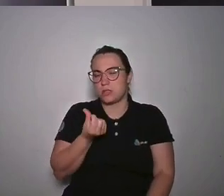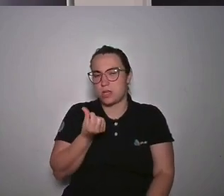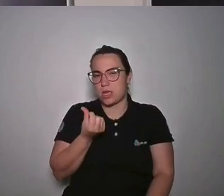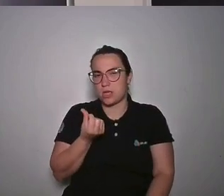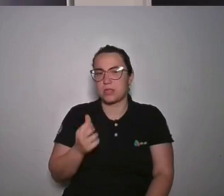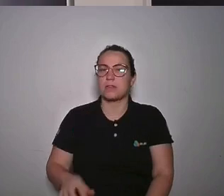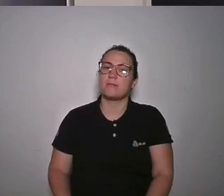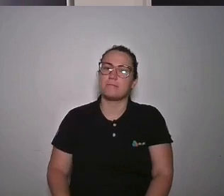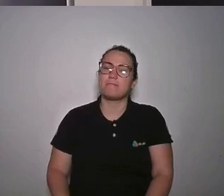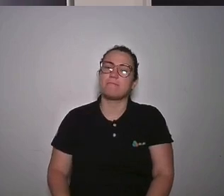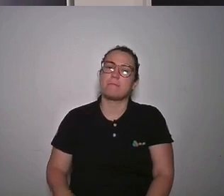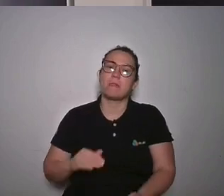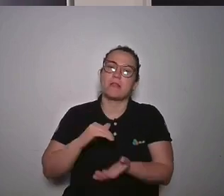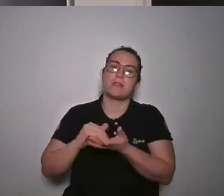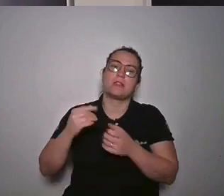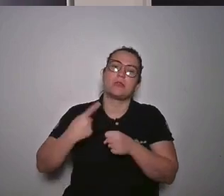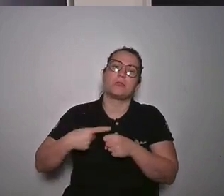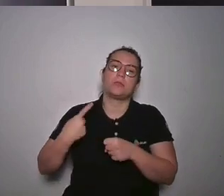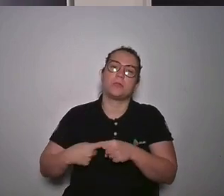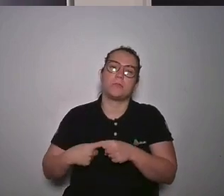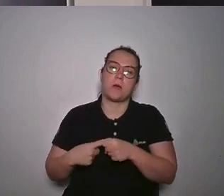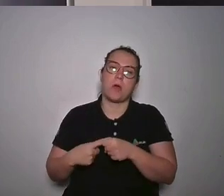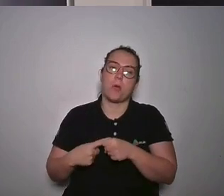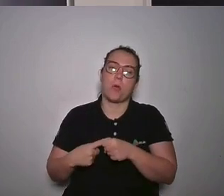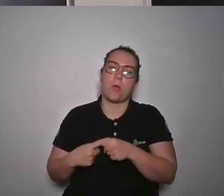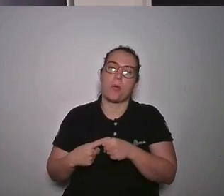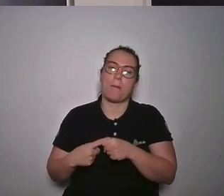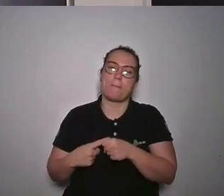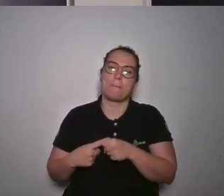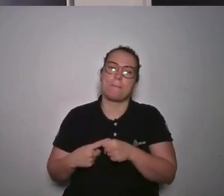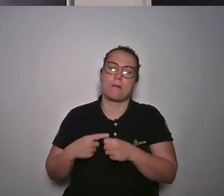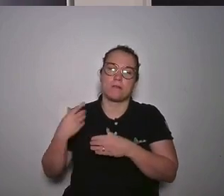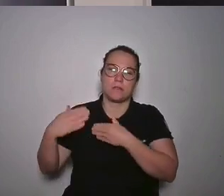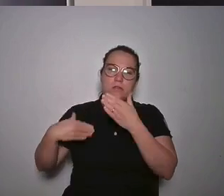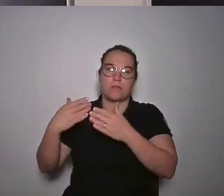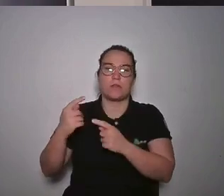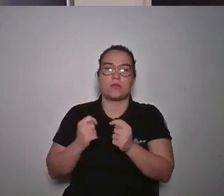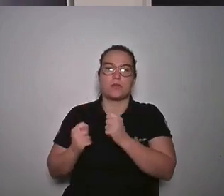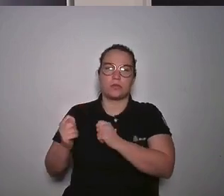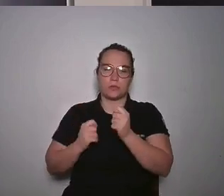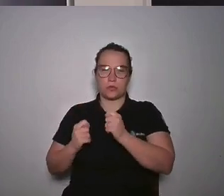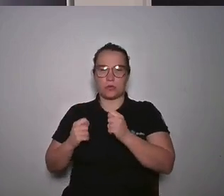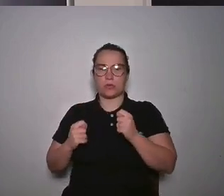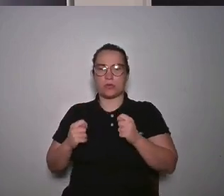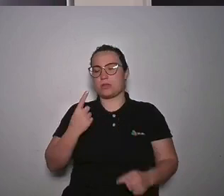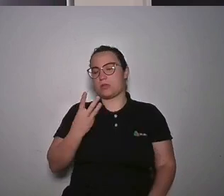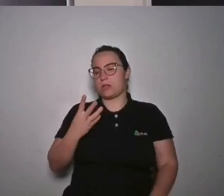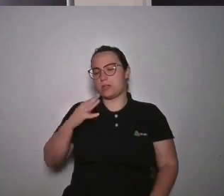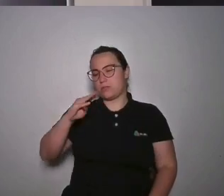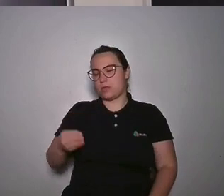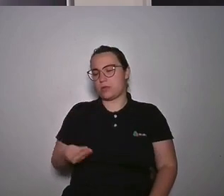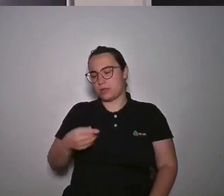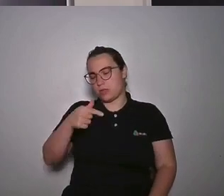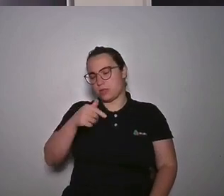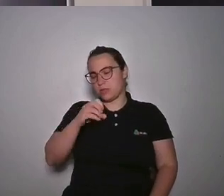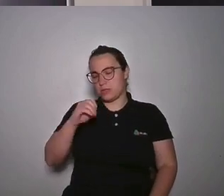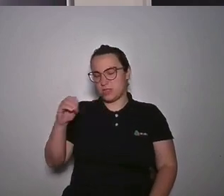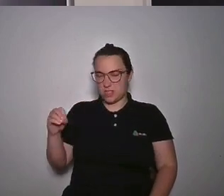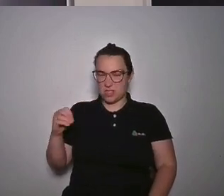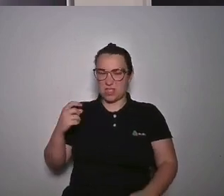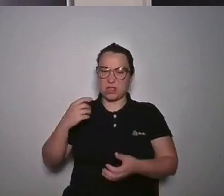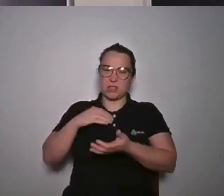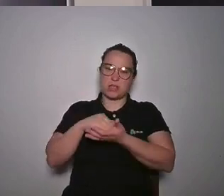54.176.385, Secretaria Municipal de Desenvolvimento Econômico e Emprego, 13.700.000, e Secretaria